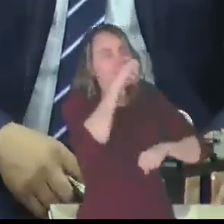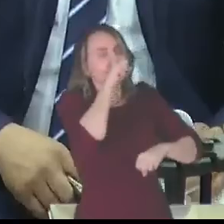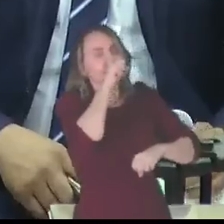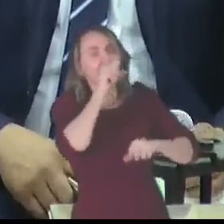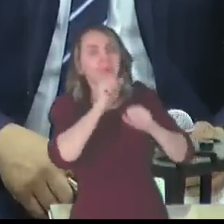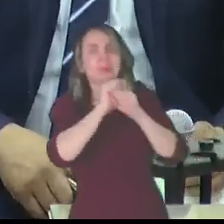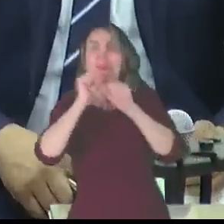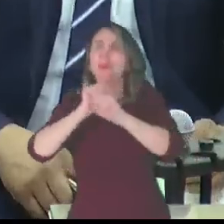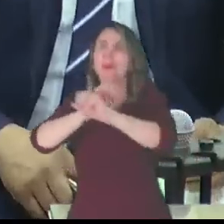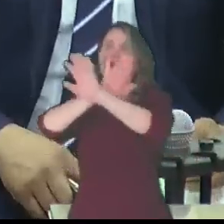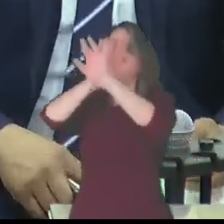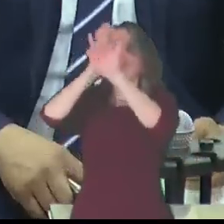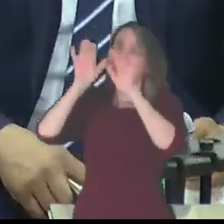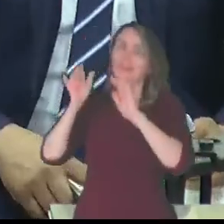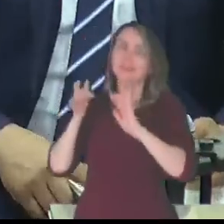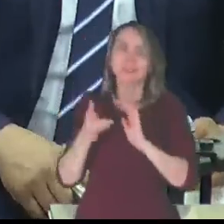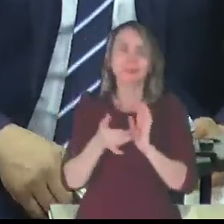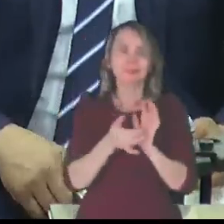noite